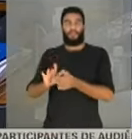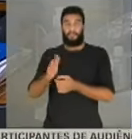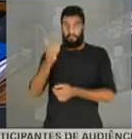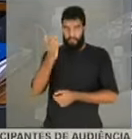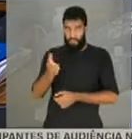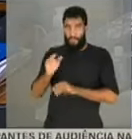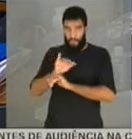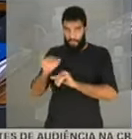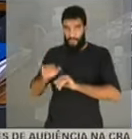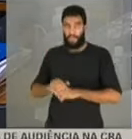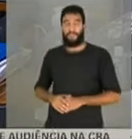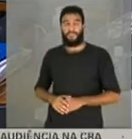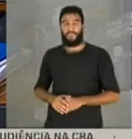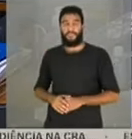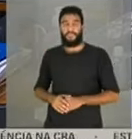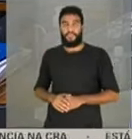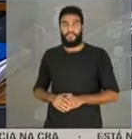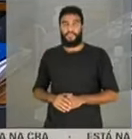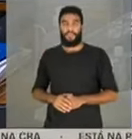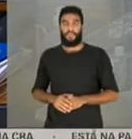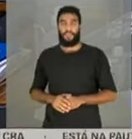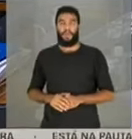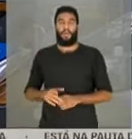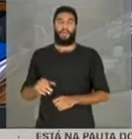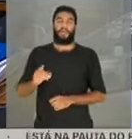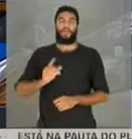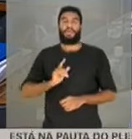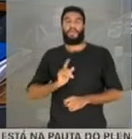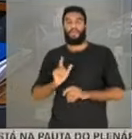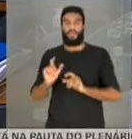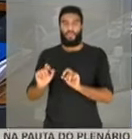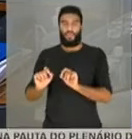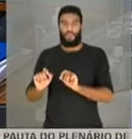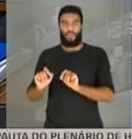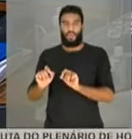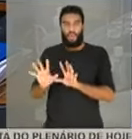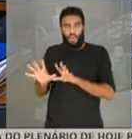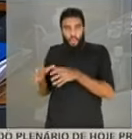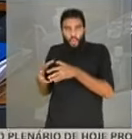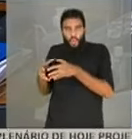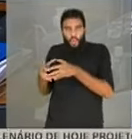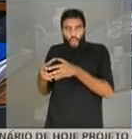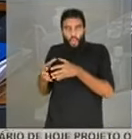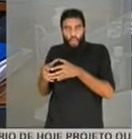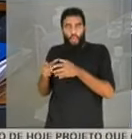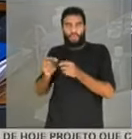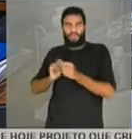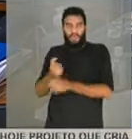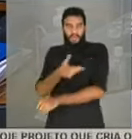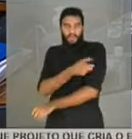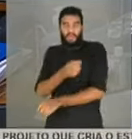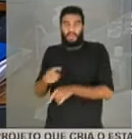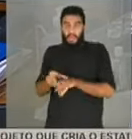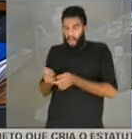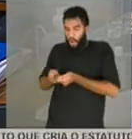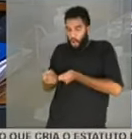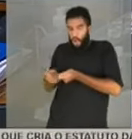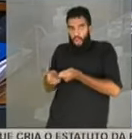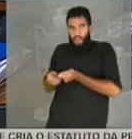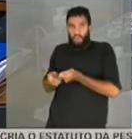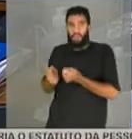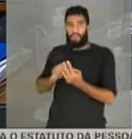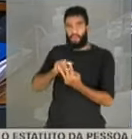o seguinte, o senhor falou na necessidade de quebra do oligopólio de vacina privada no Brasil, mercado dominado por 3